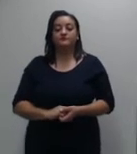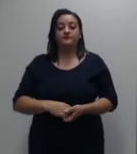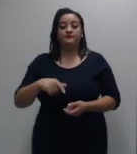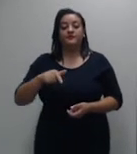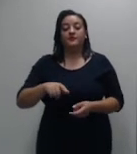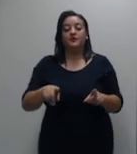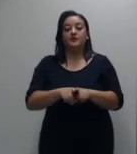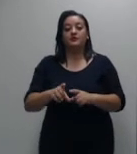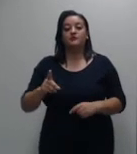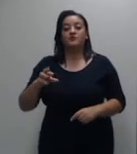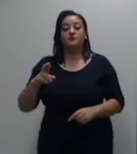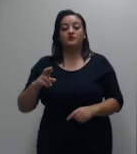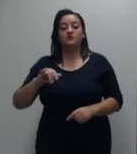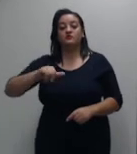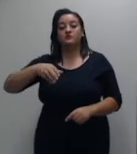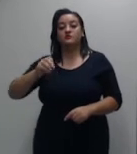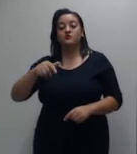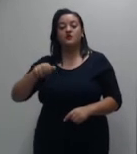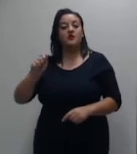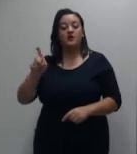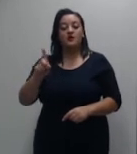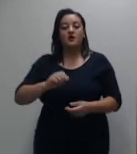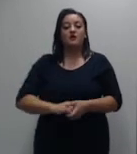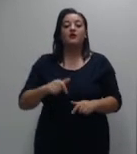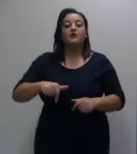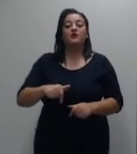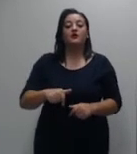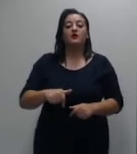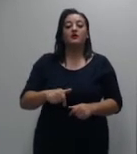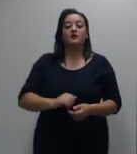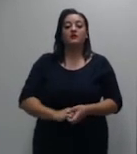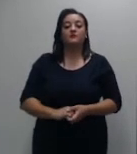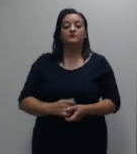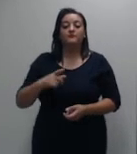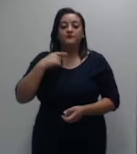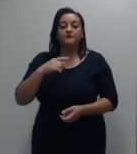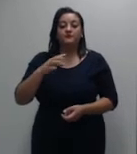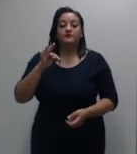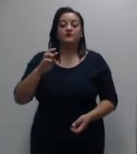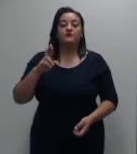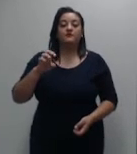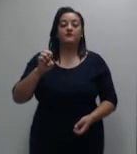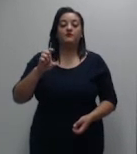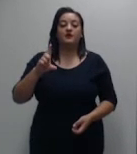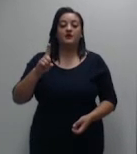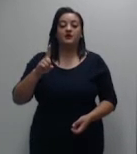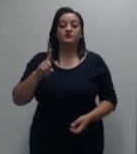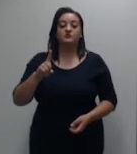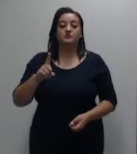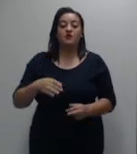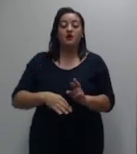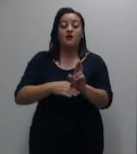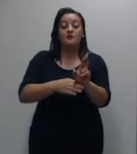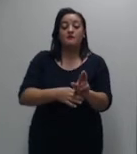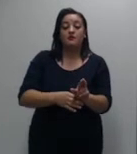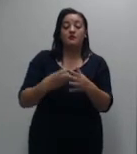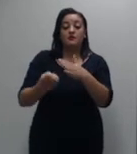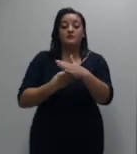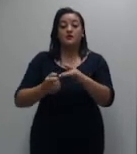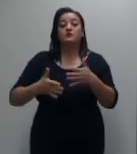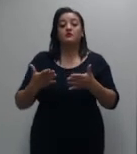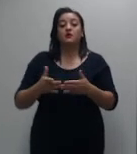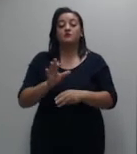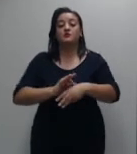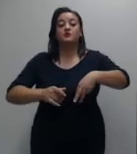Doutora Joana mas não é Dr Fred vai fazer para os dois então Ministro Raul Araújo vossa